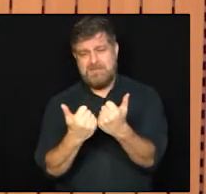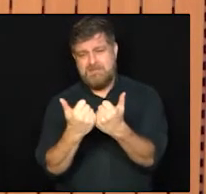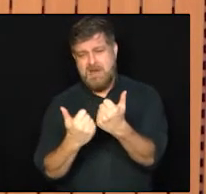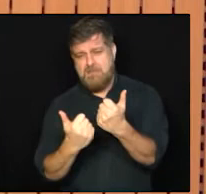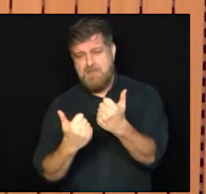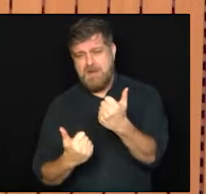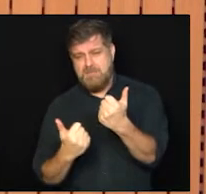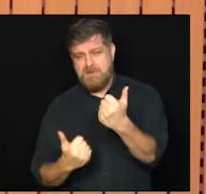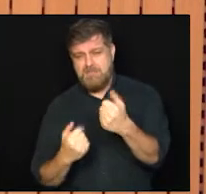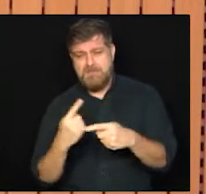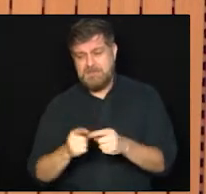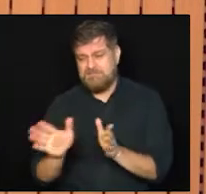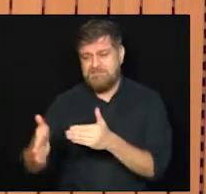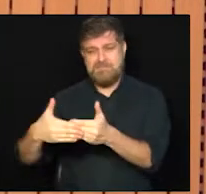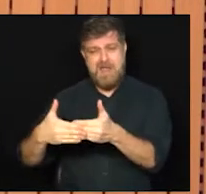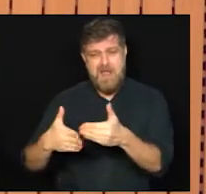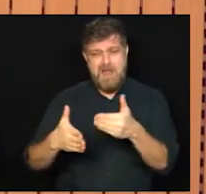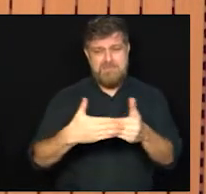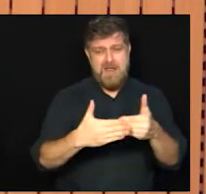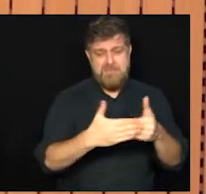de restrição,